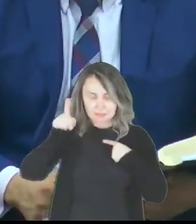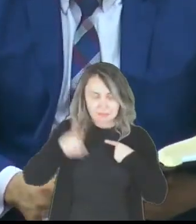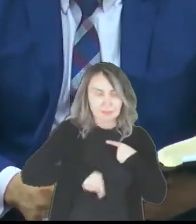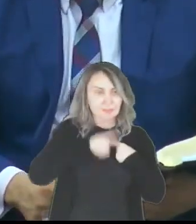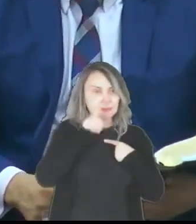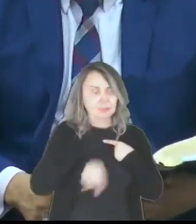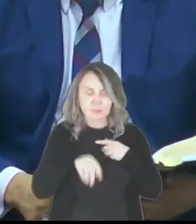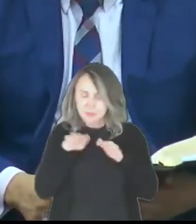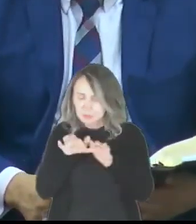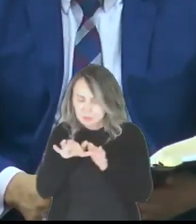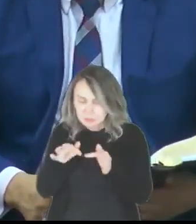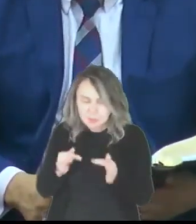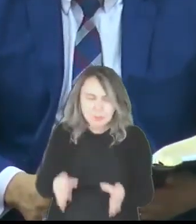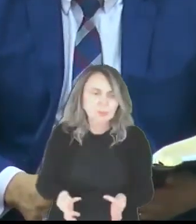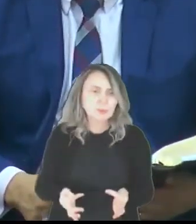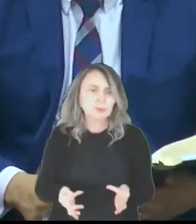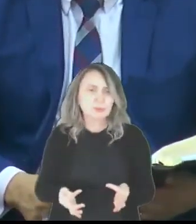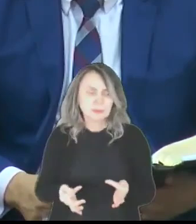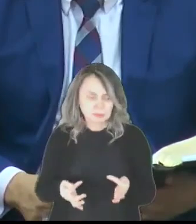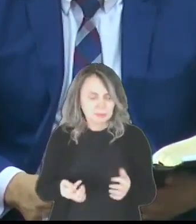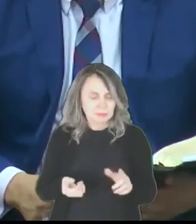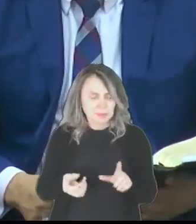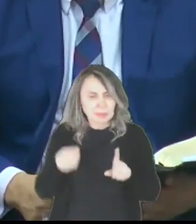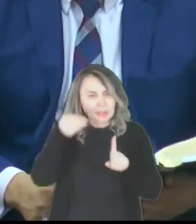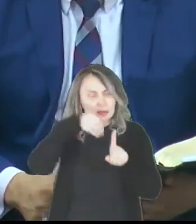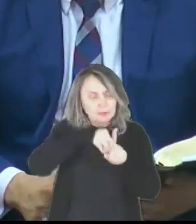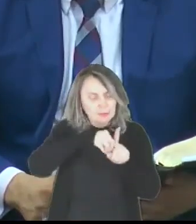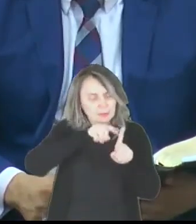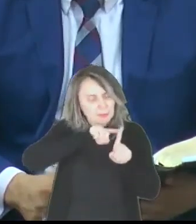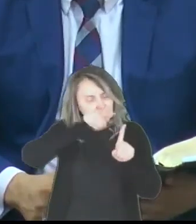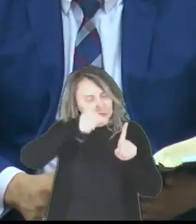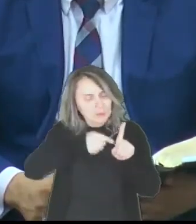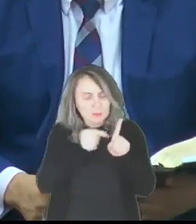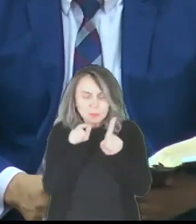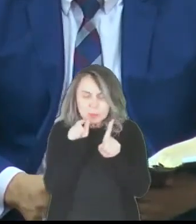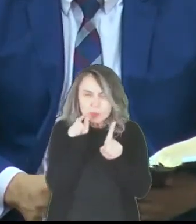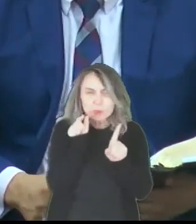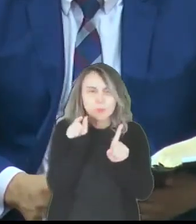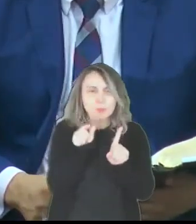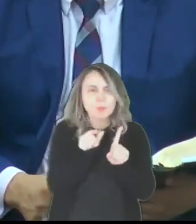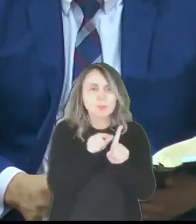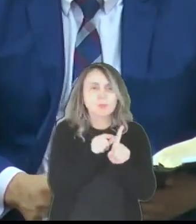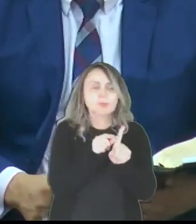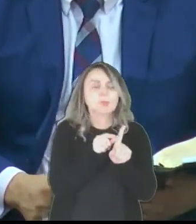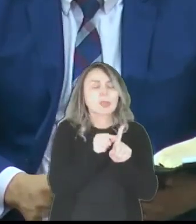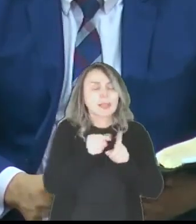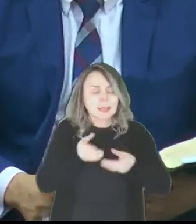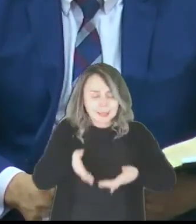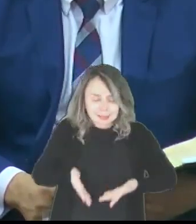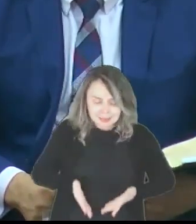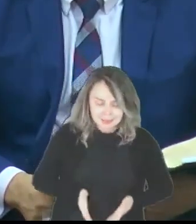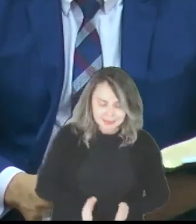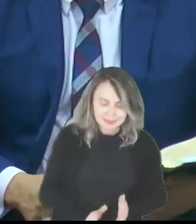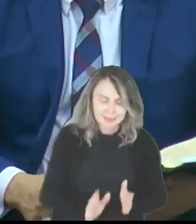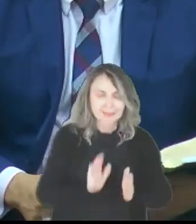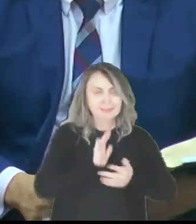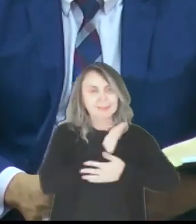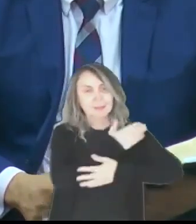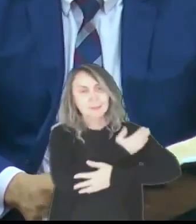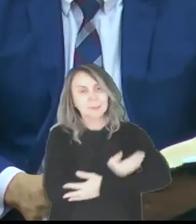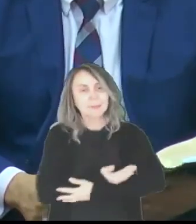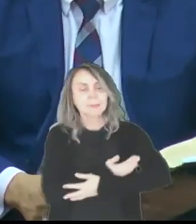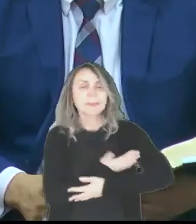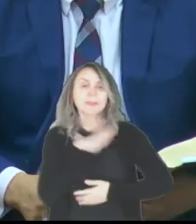tamanho, gerado no ventre de uma virgem, nascer como uma criança, engatear como uma criança,